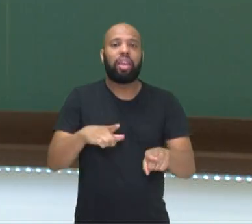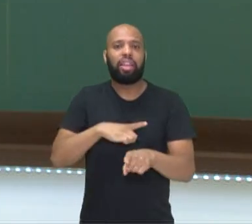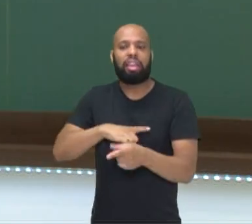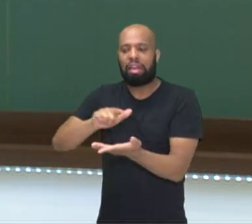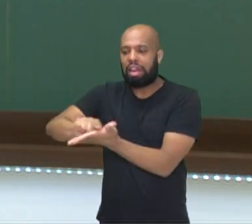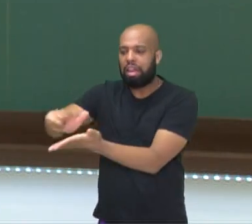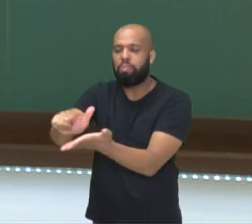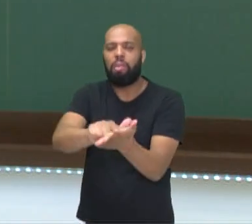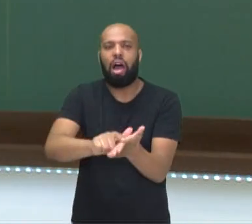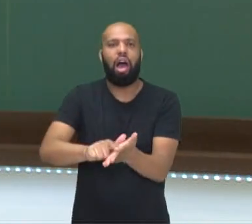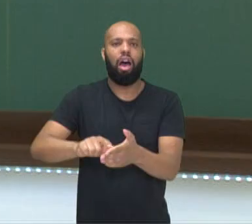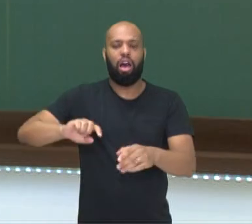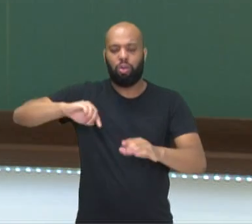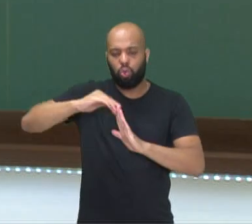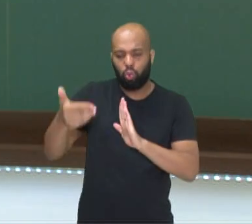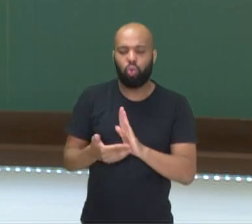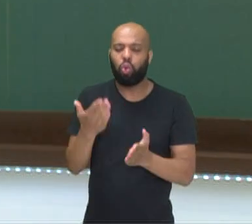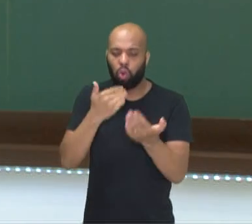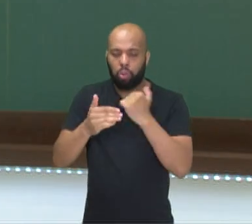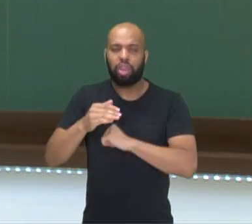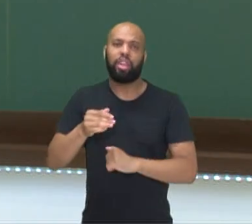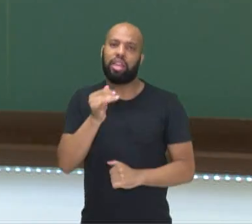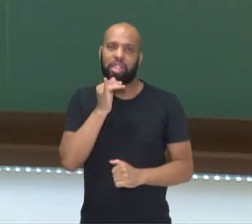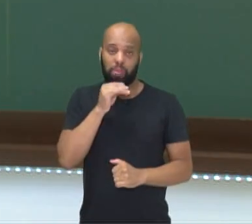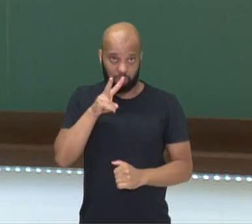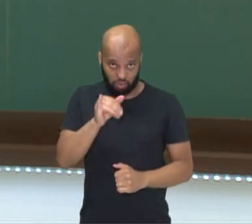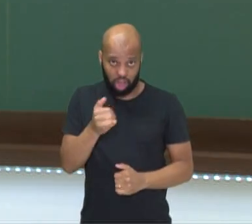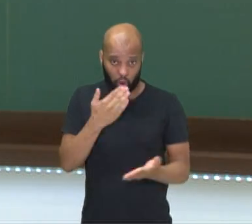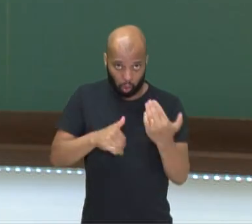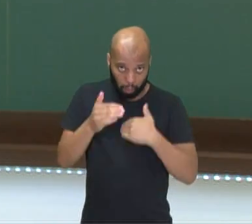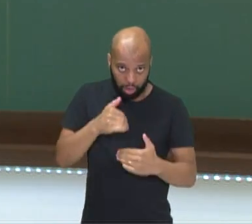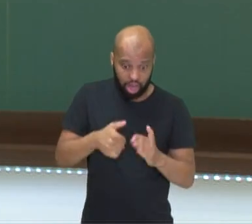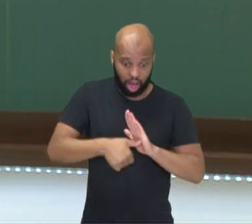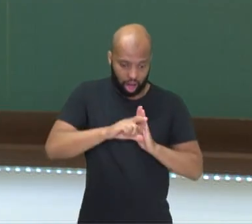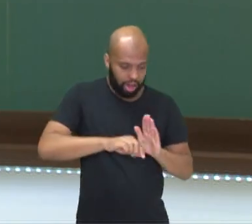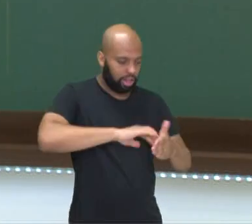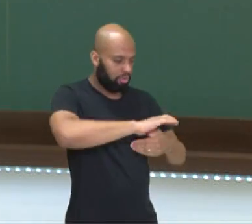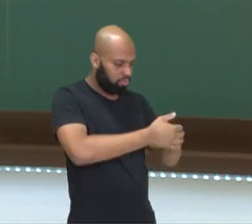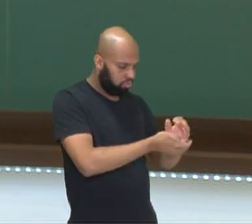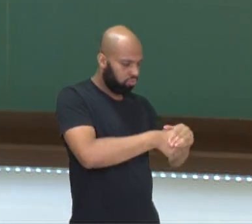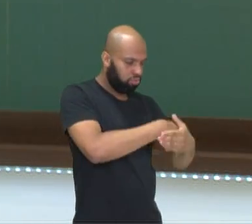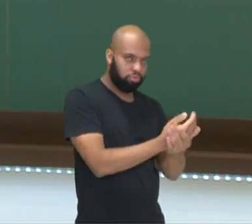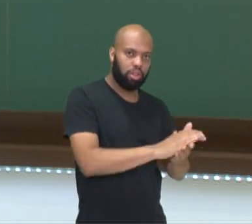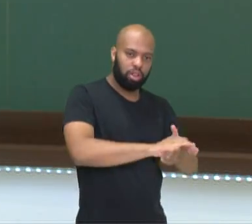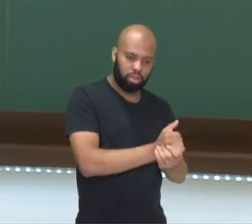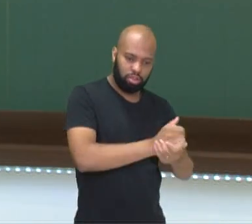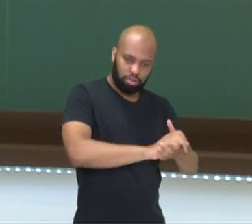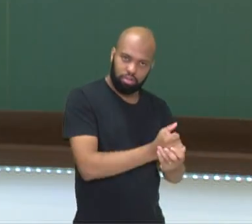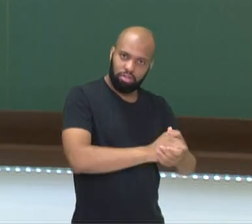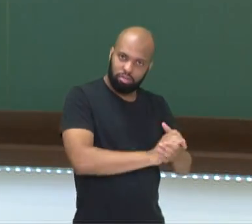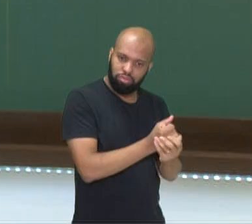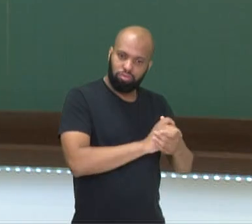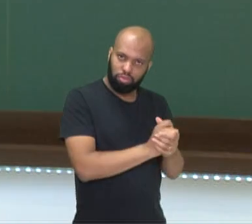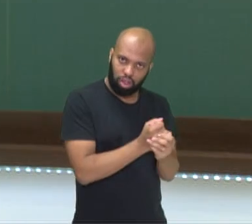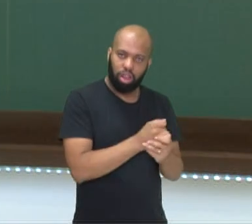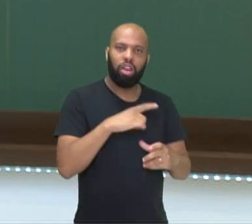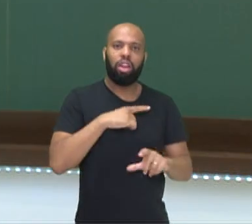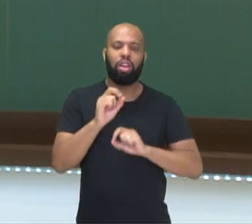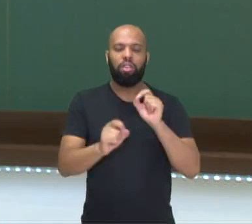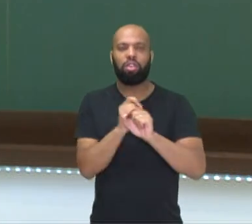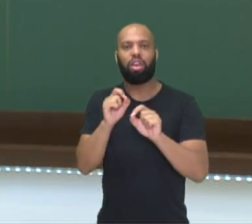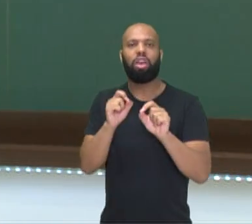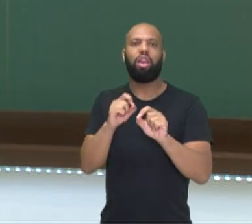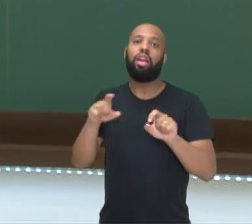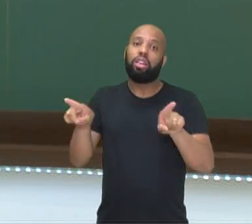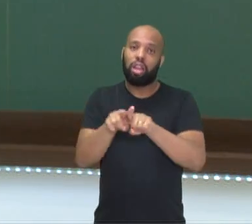ao iniciar a refeição, ao comer, lavar as mãos e saneamento básico, né? Ter a ligação da rede